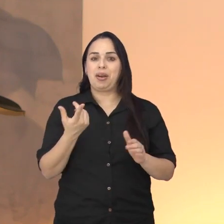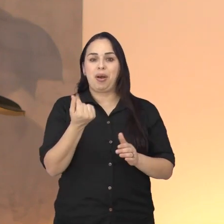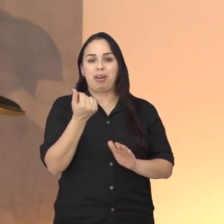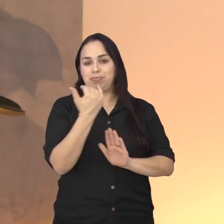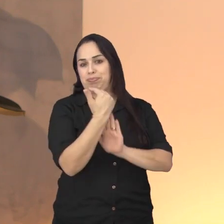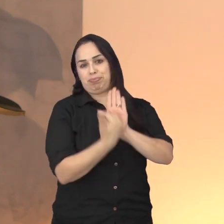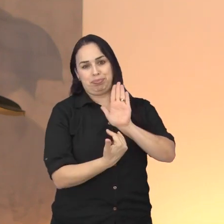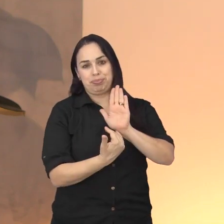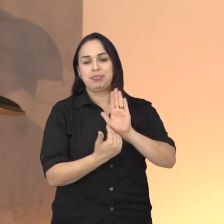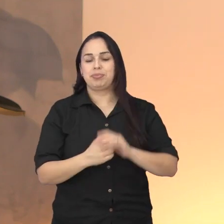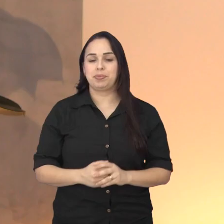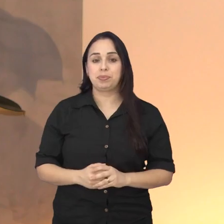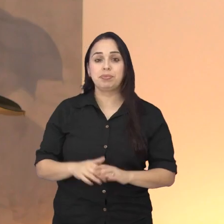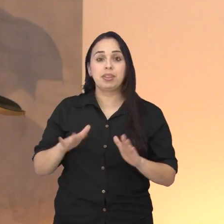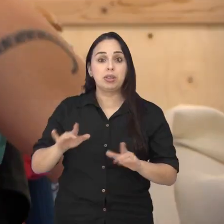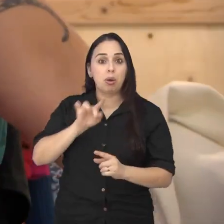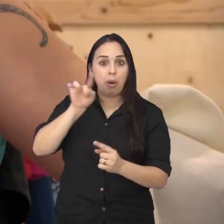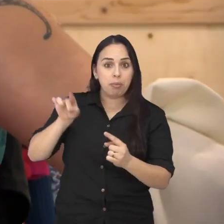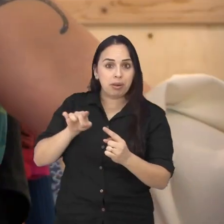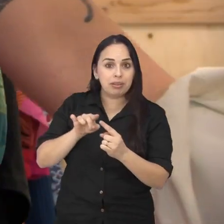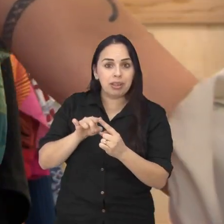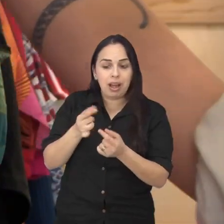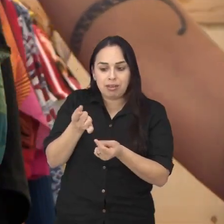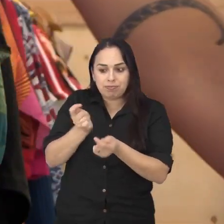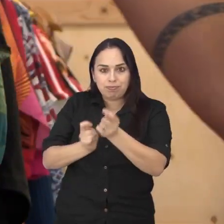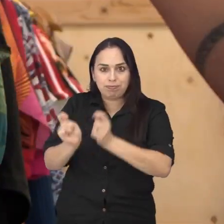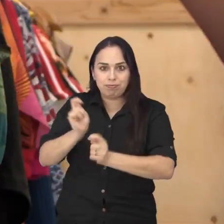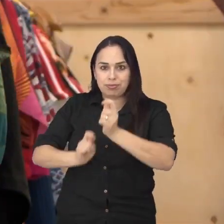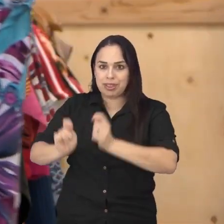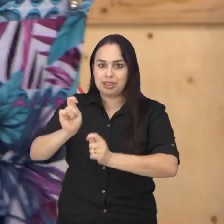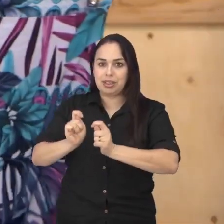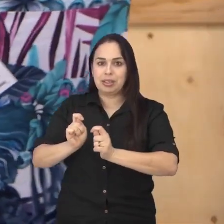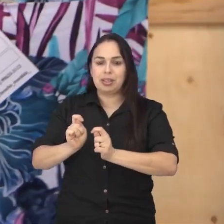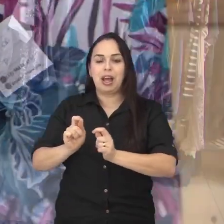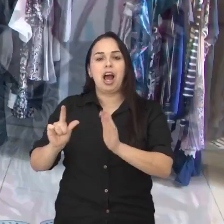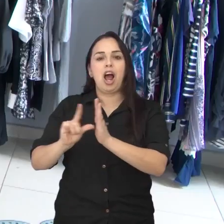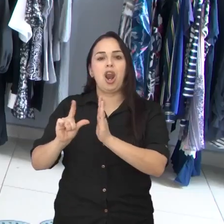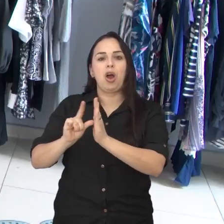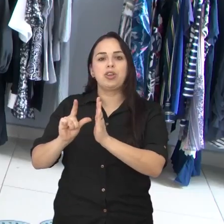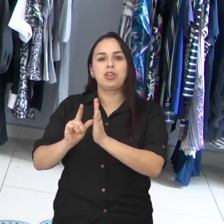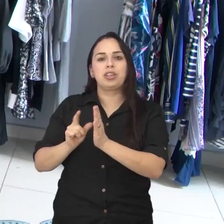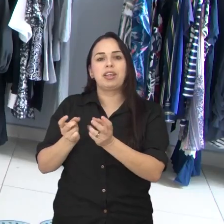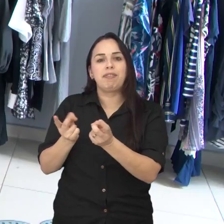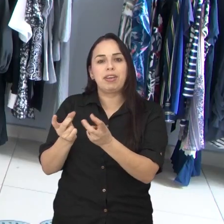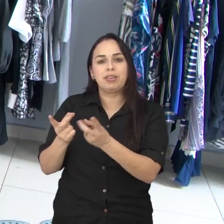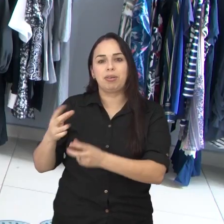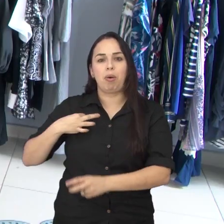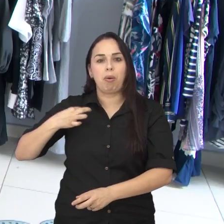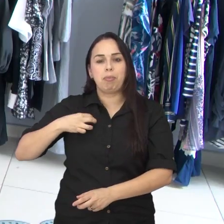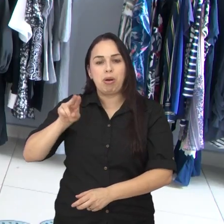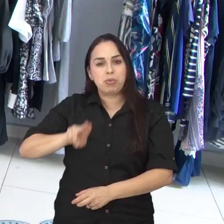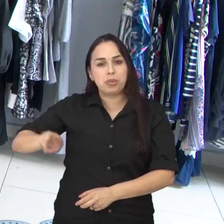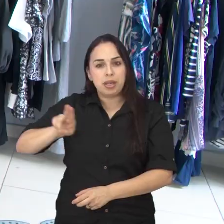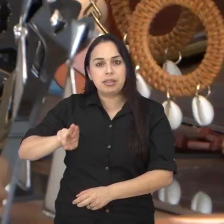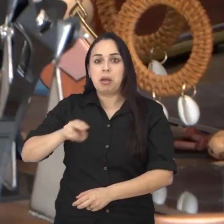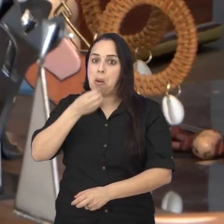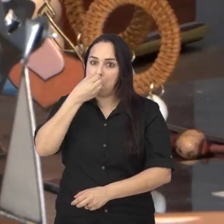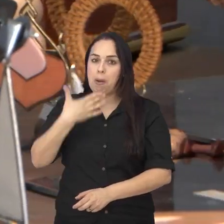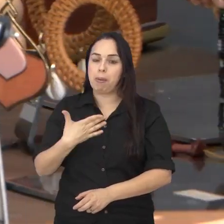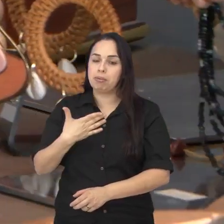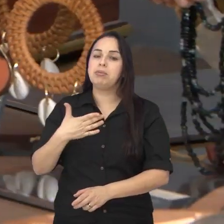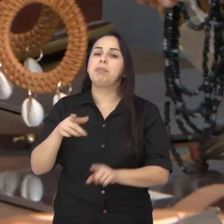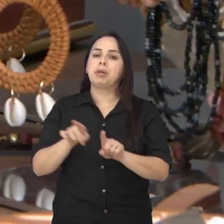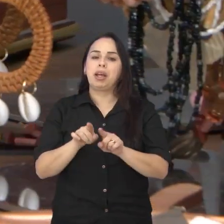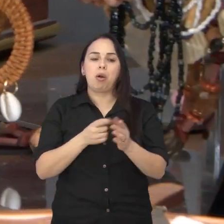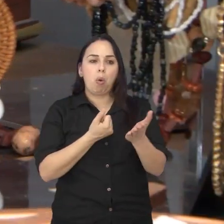tem muitas liquidações aí nas lojas. E se o objetivo é economizar, os brechós também são uma ótima tendência, não